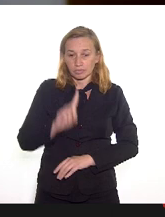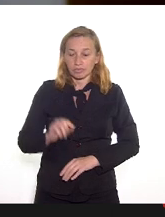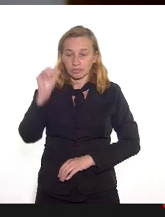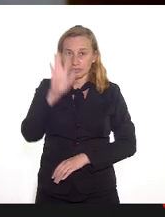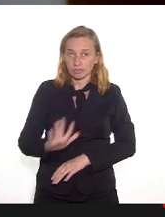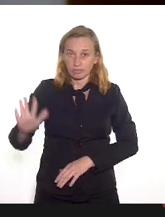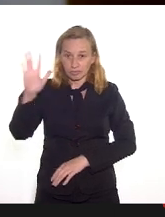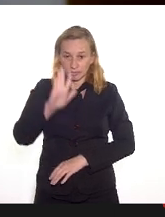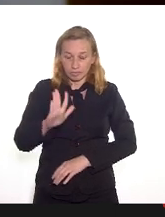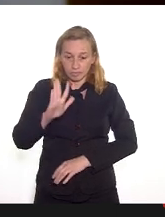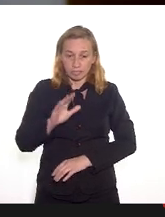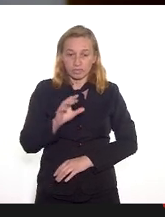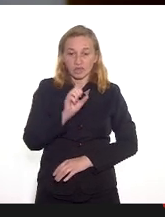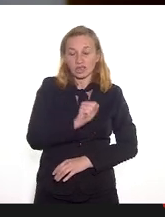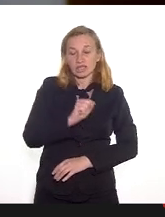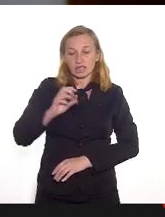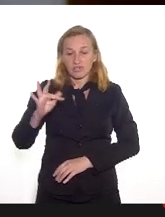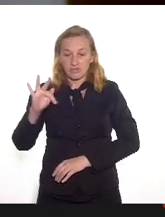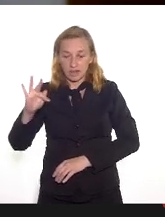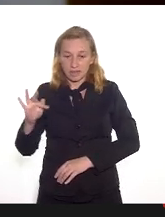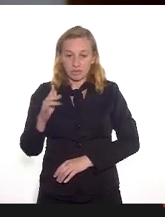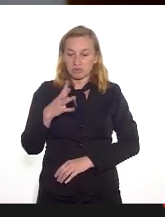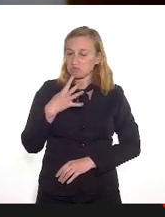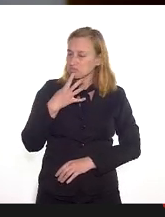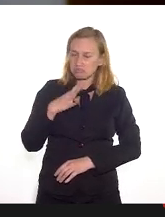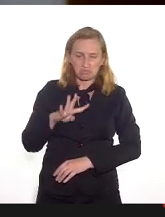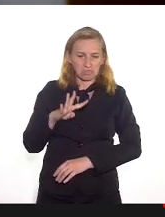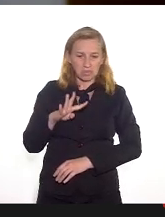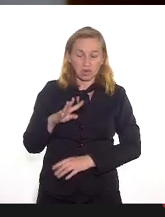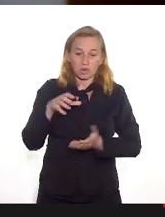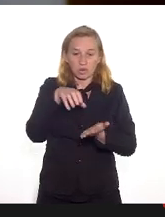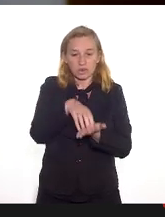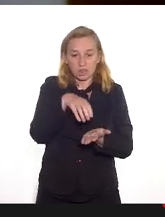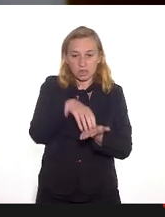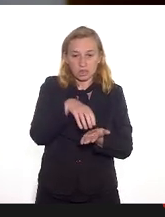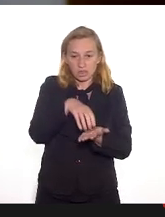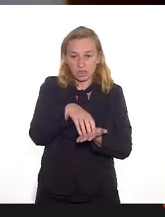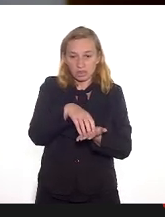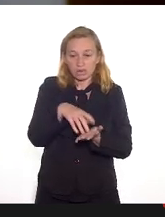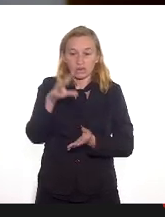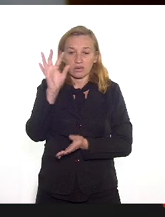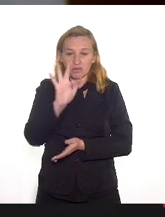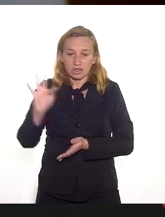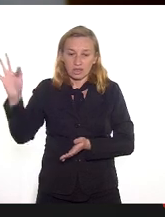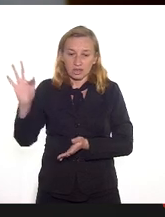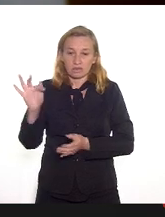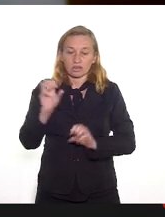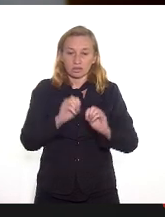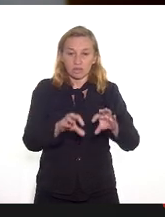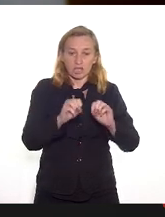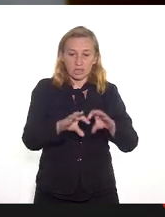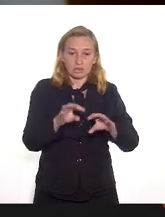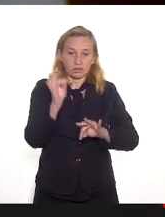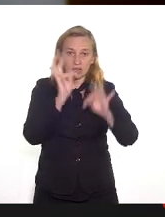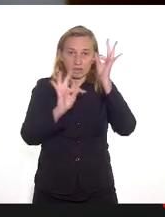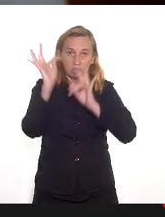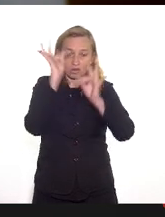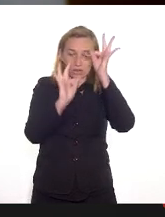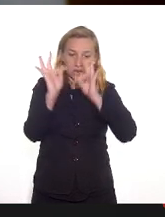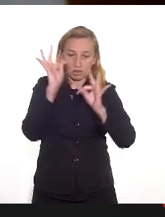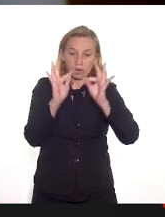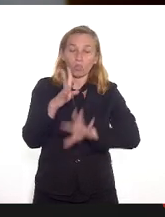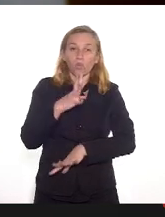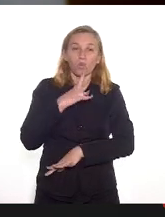né, representando o CEFET, para quem não conhece, é o Centro Federal de Educação Tecnológica Celso Cobre da Fonseca,